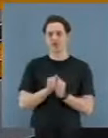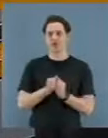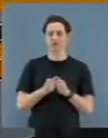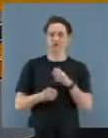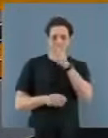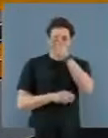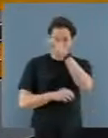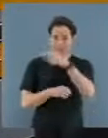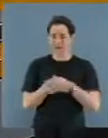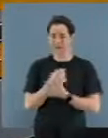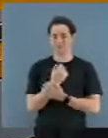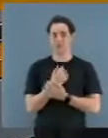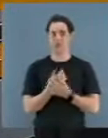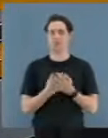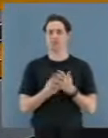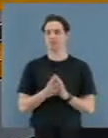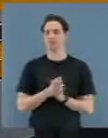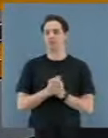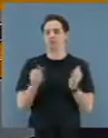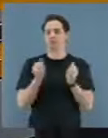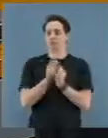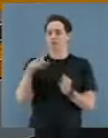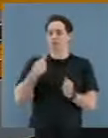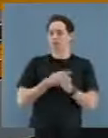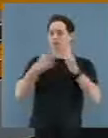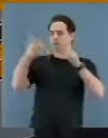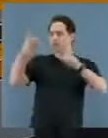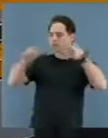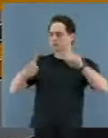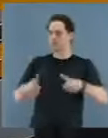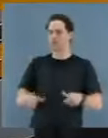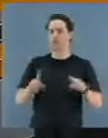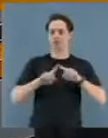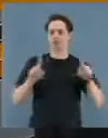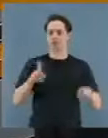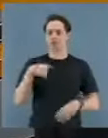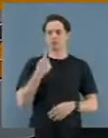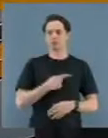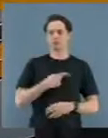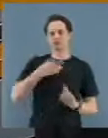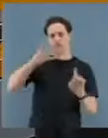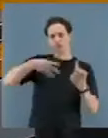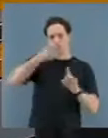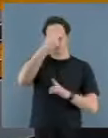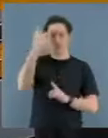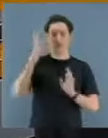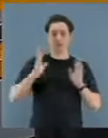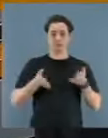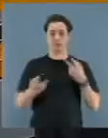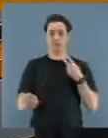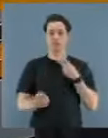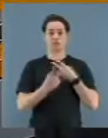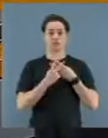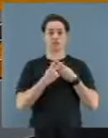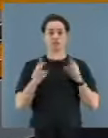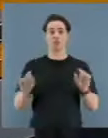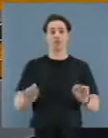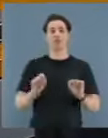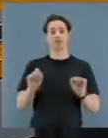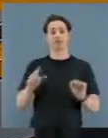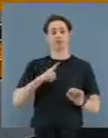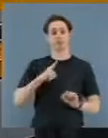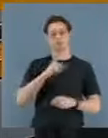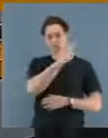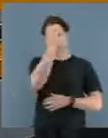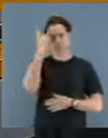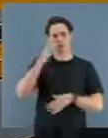seriedade na apuração. E quando a gente está apurando e está ouvindo um depoente aqui que já está preso, o comportamento mais